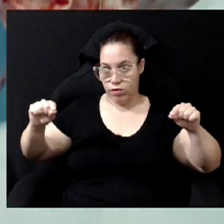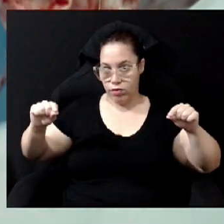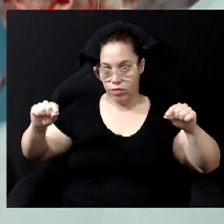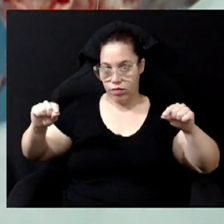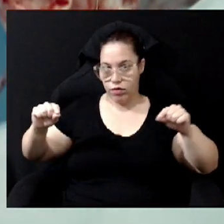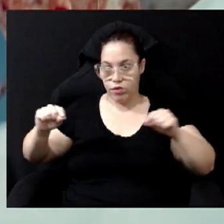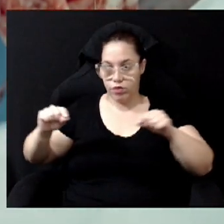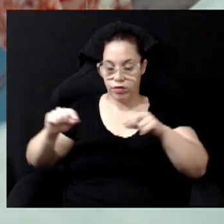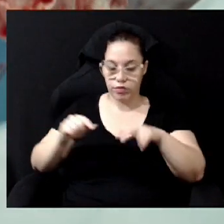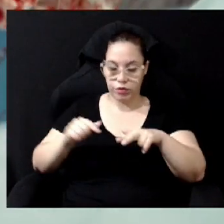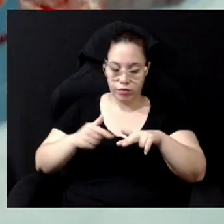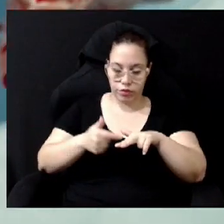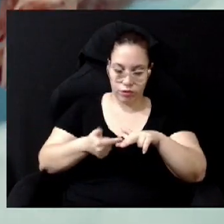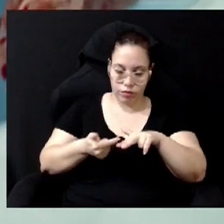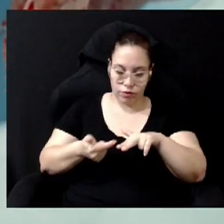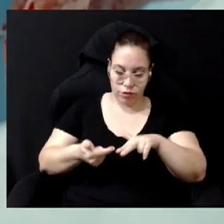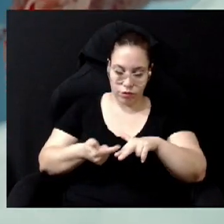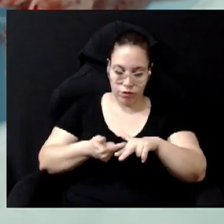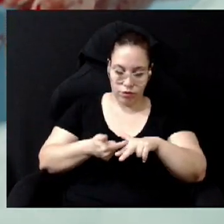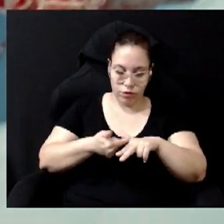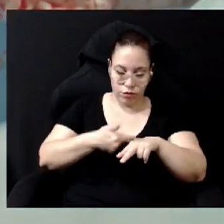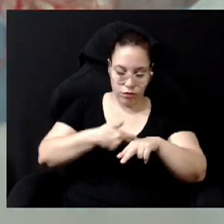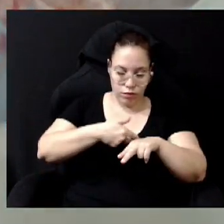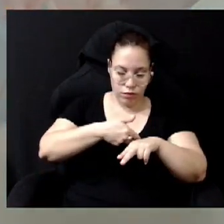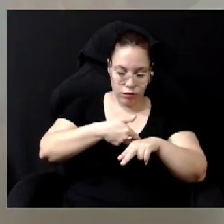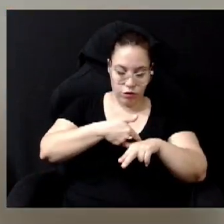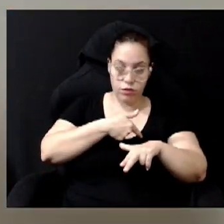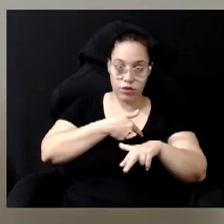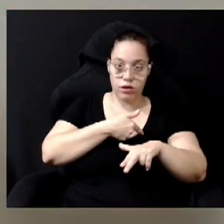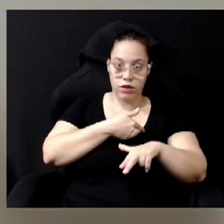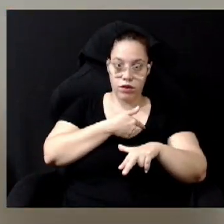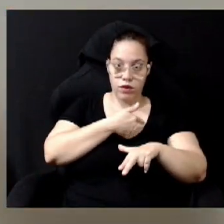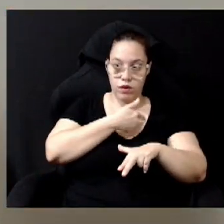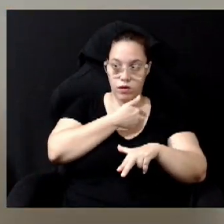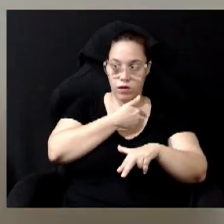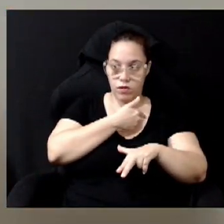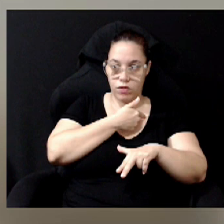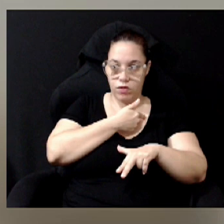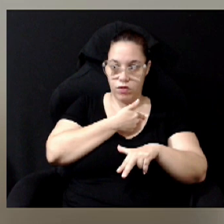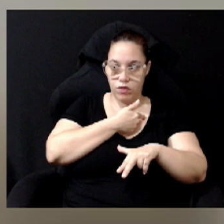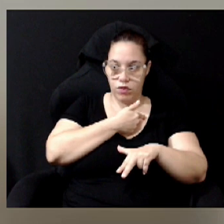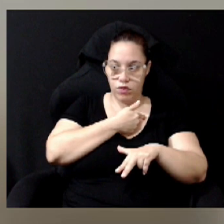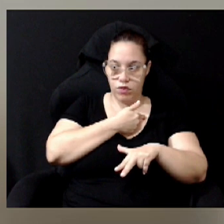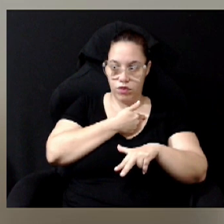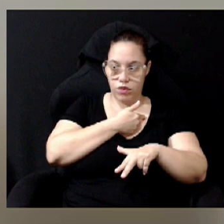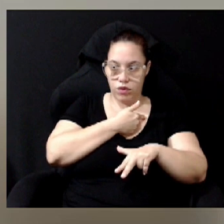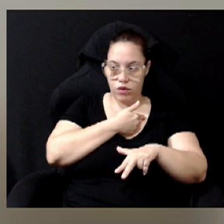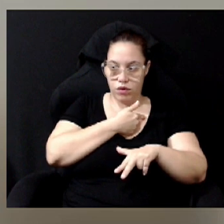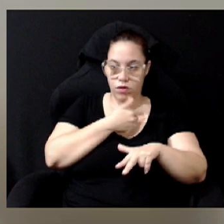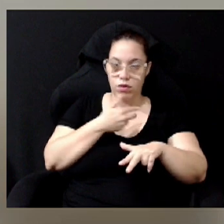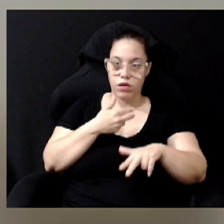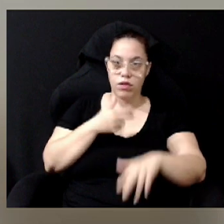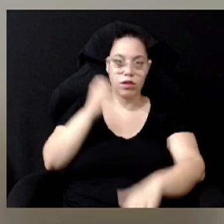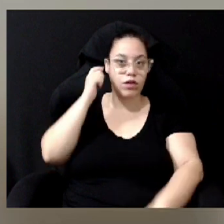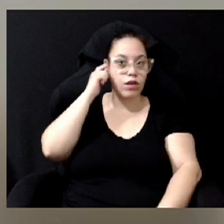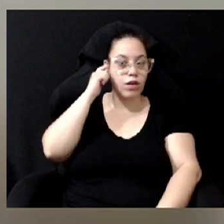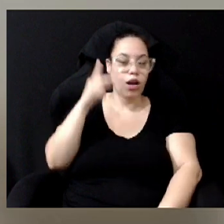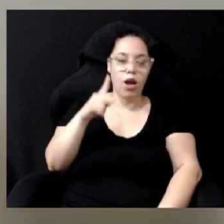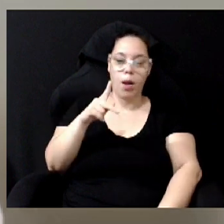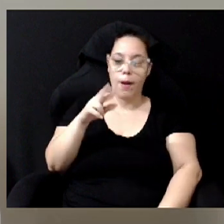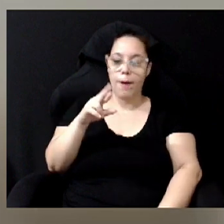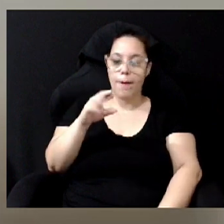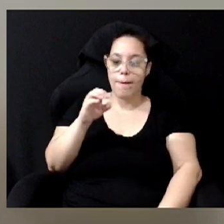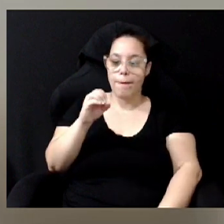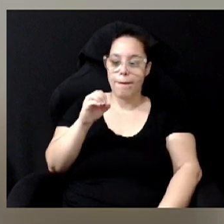e levamos essa prótese fechada, num estágio inoperante, levamos até a posição da válvula